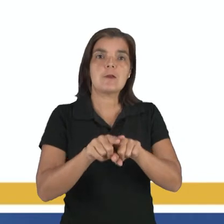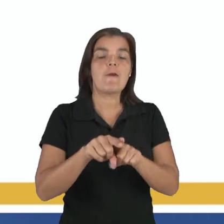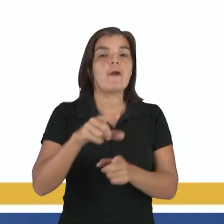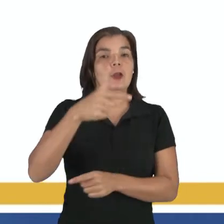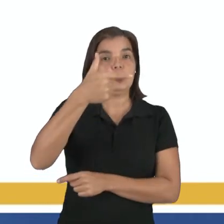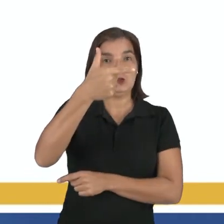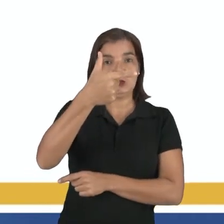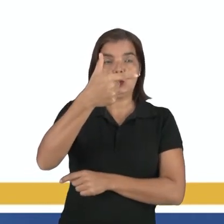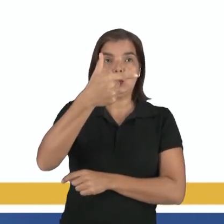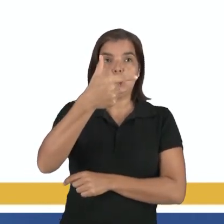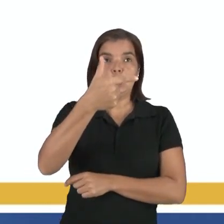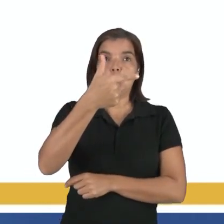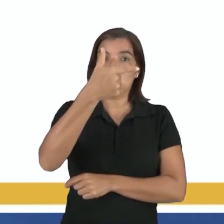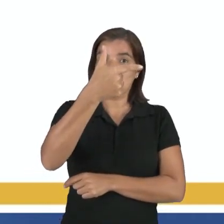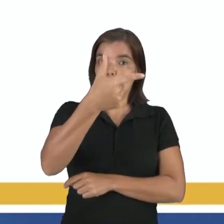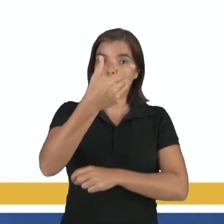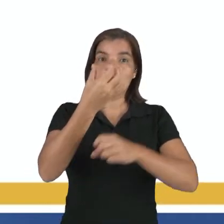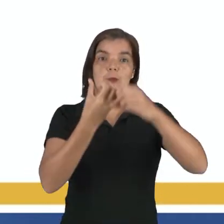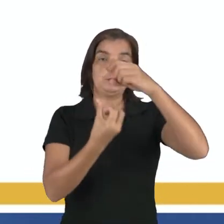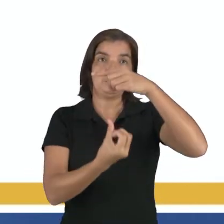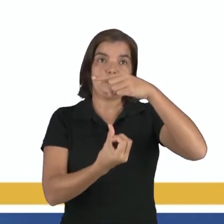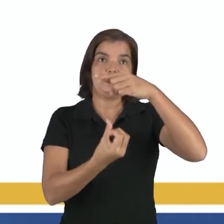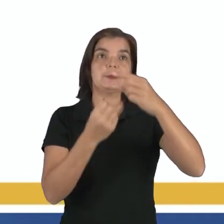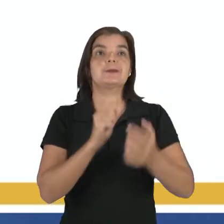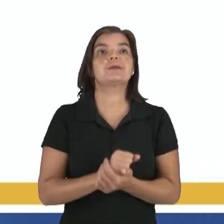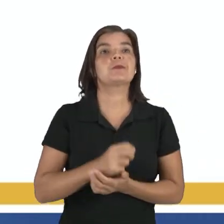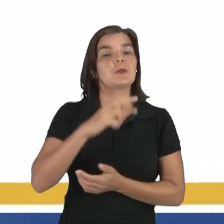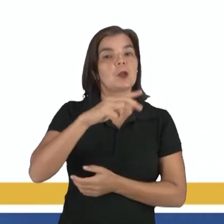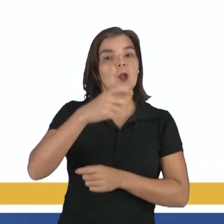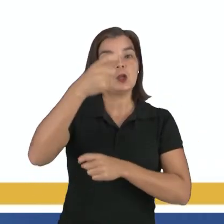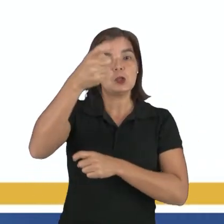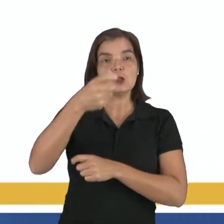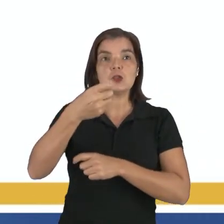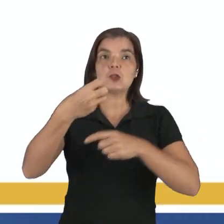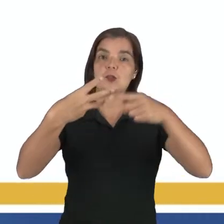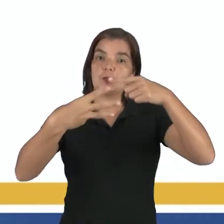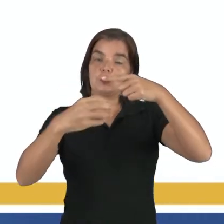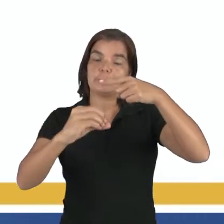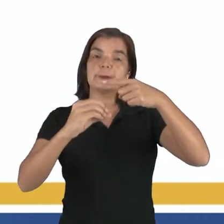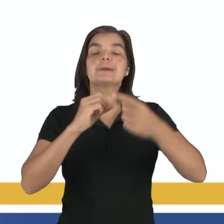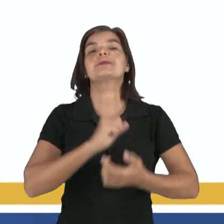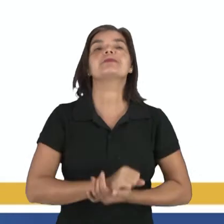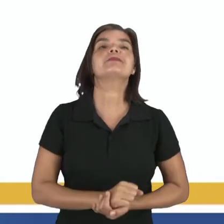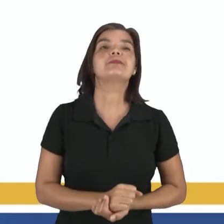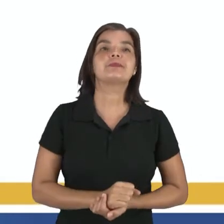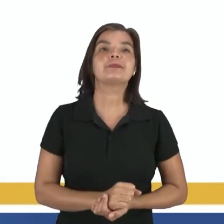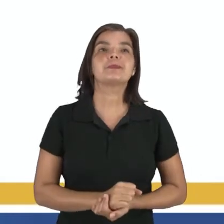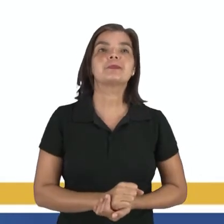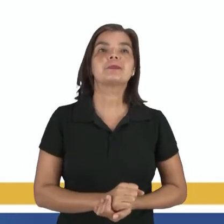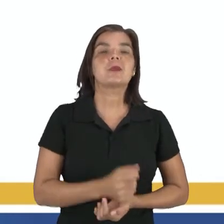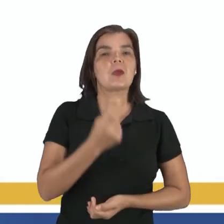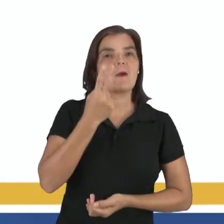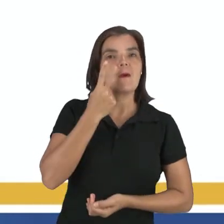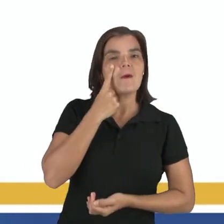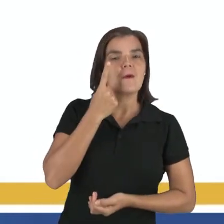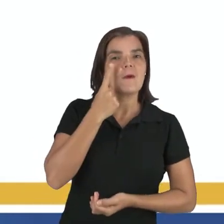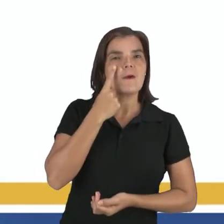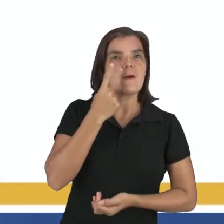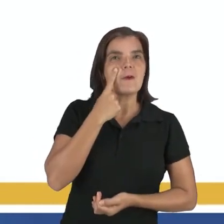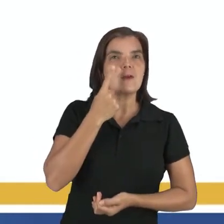é de 6 por 26 sobre 2 = x sobre 30 bom